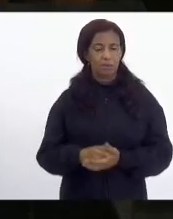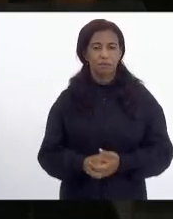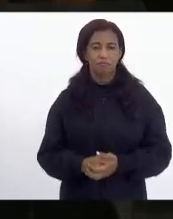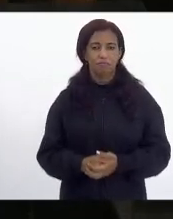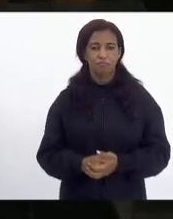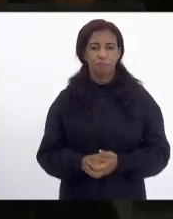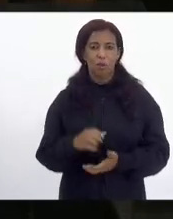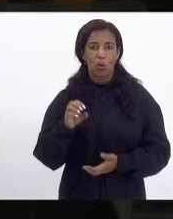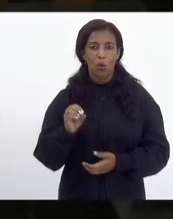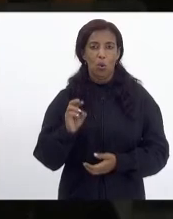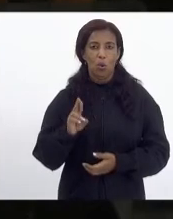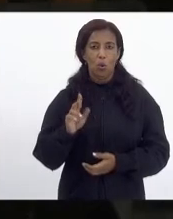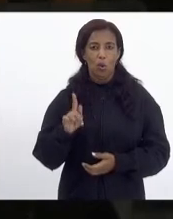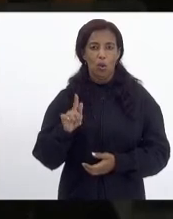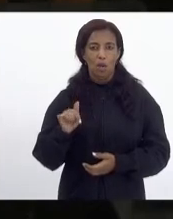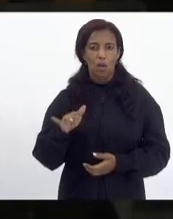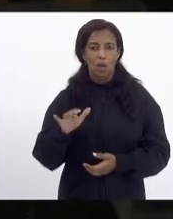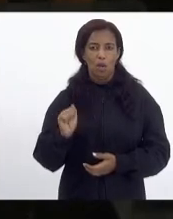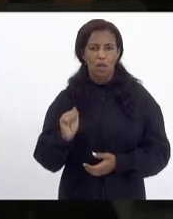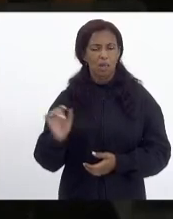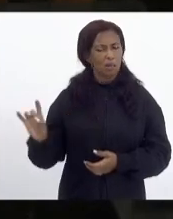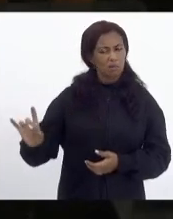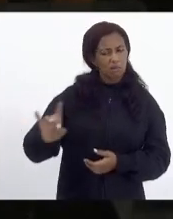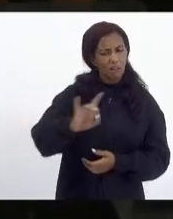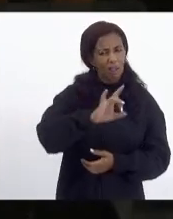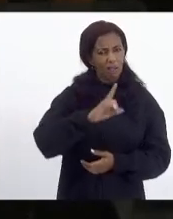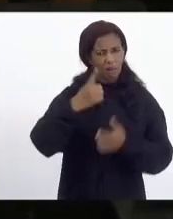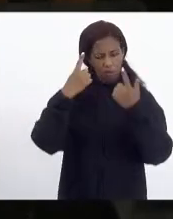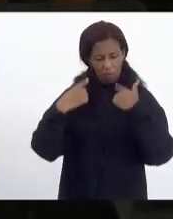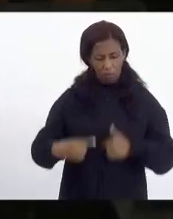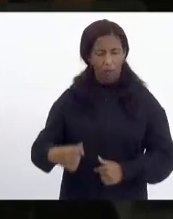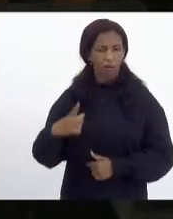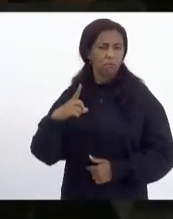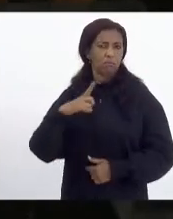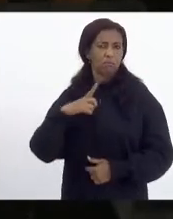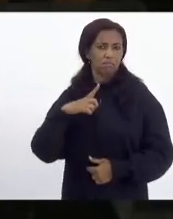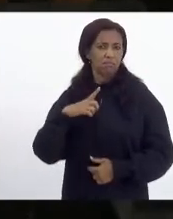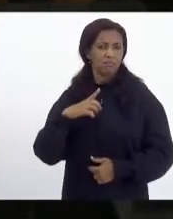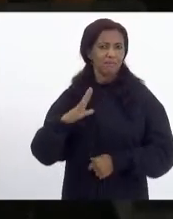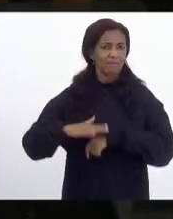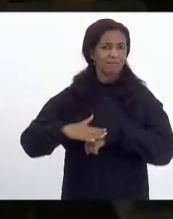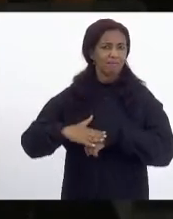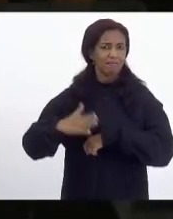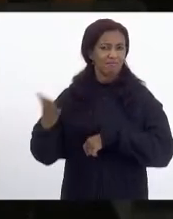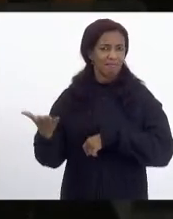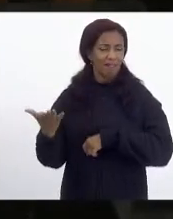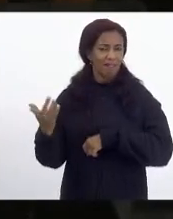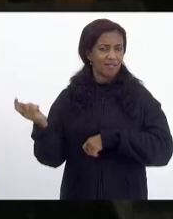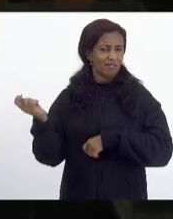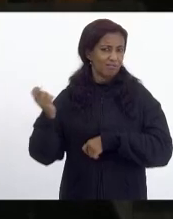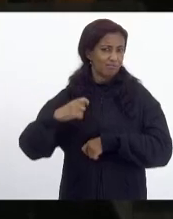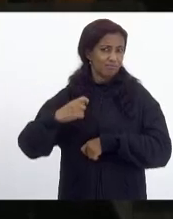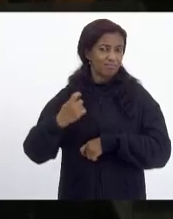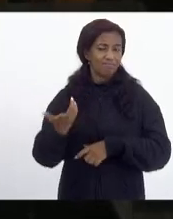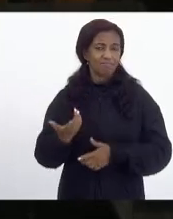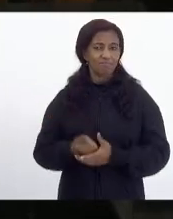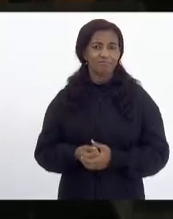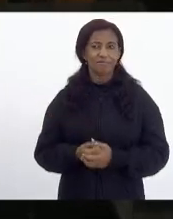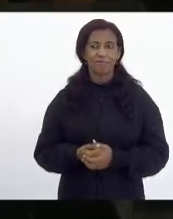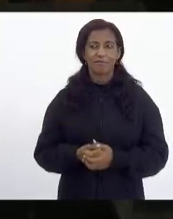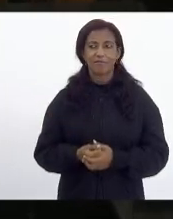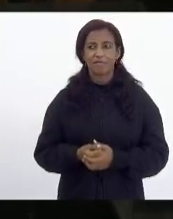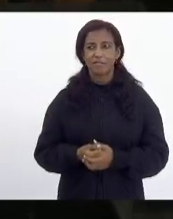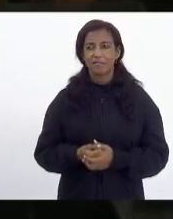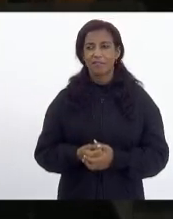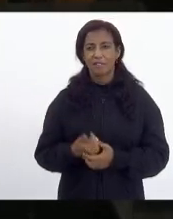orgânica que cada cidadão tem que ter é muito mais provável e